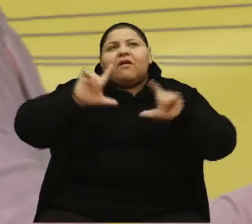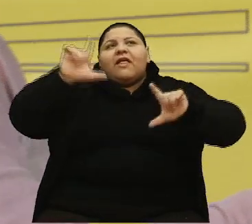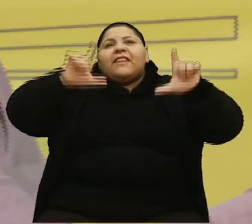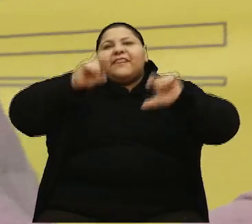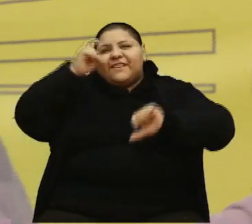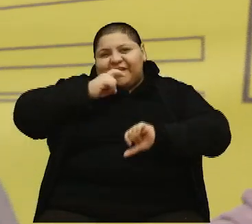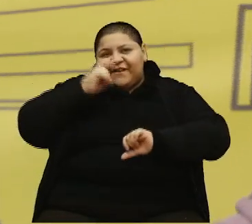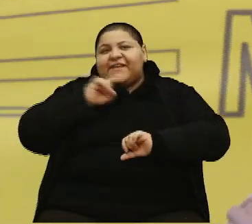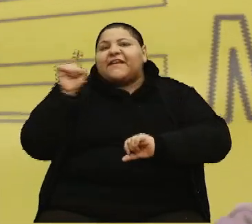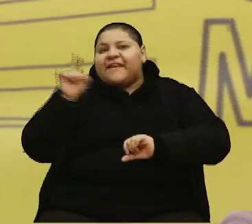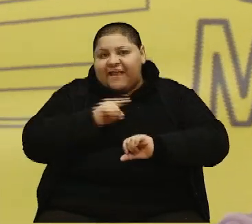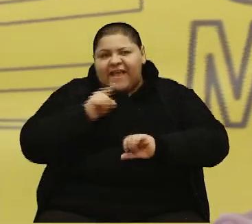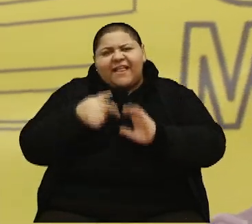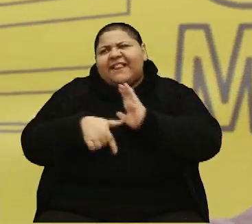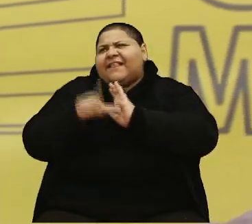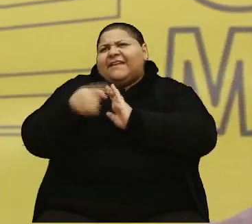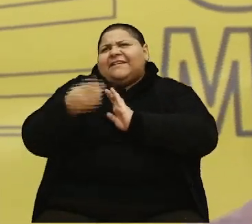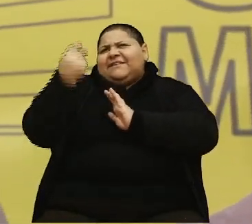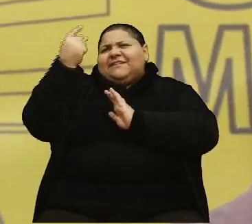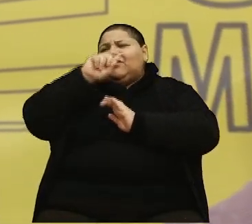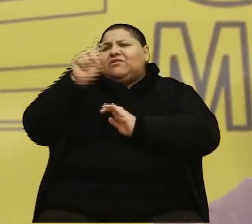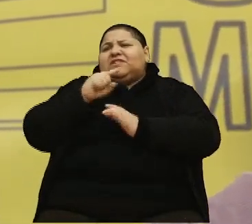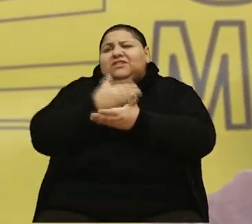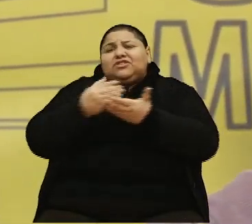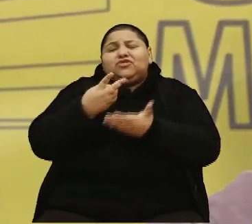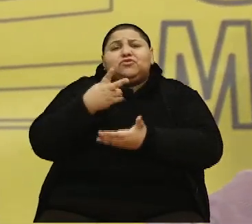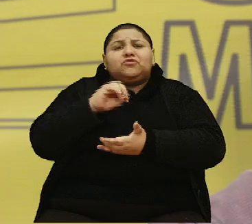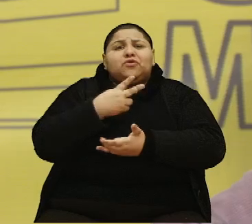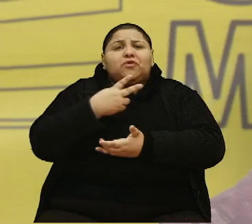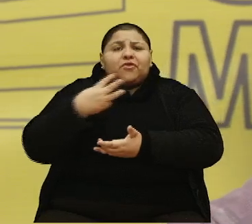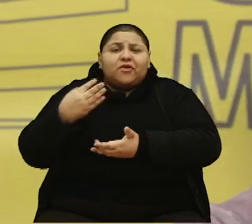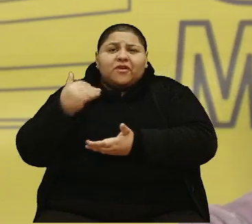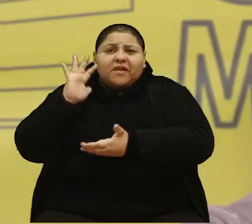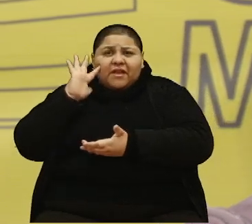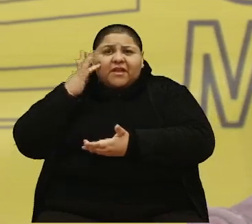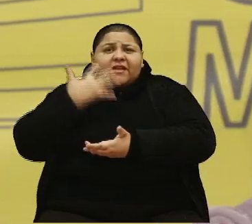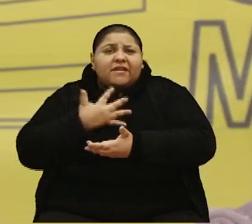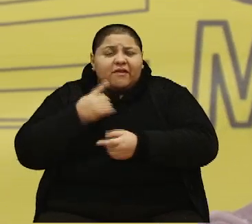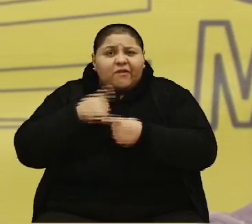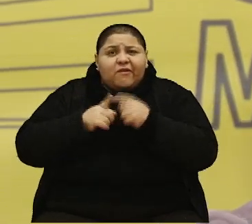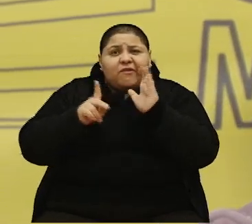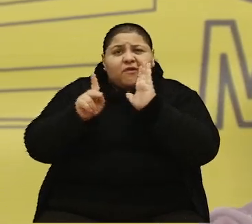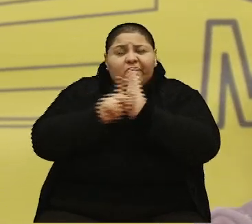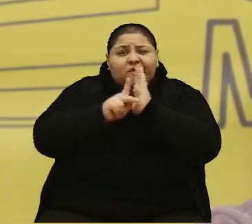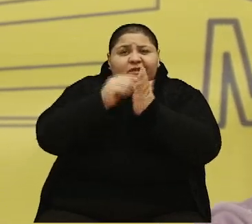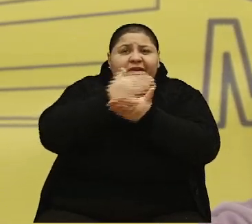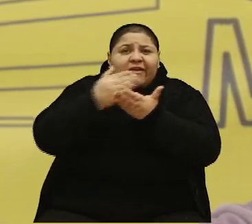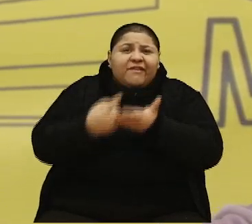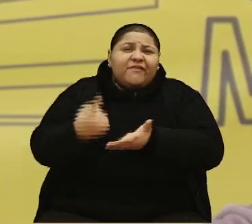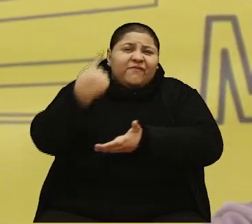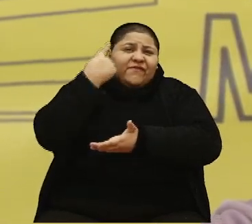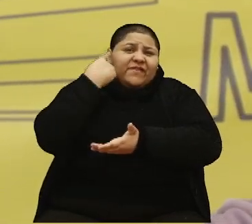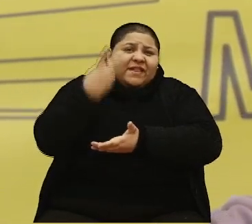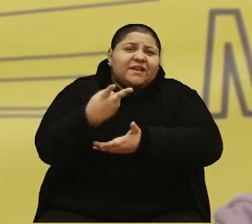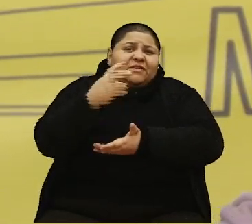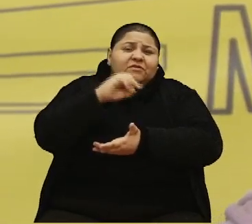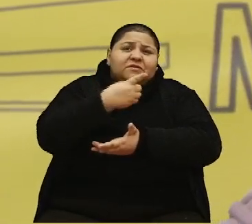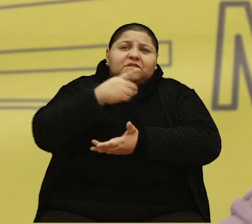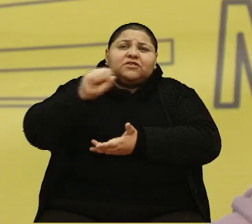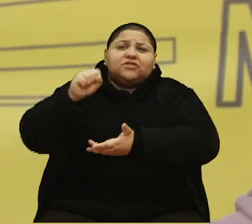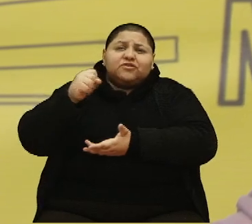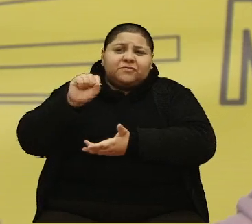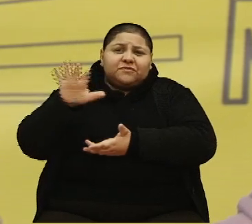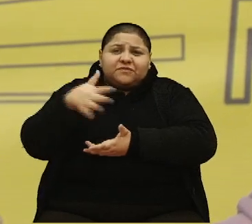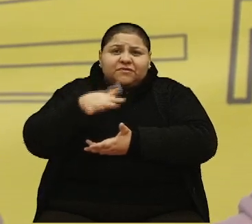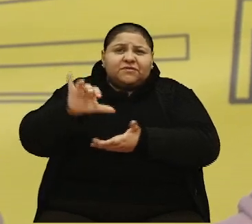digo que é bem diante, sabe? Não é de 2023. Essa novela acontece lá porque um projeto foi iniciado lá em 2018, 2019,